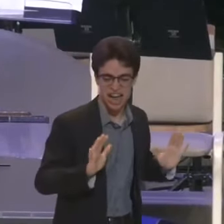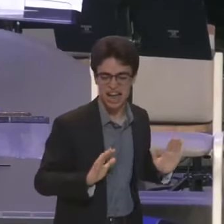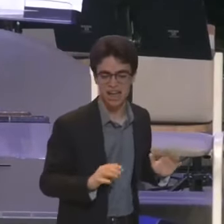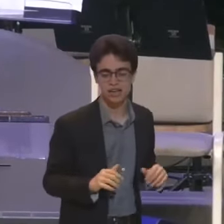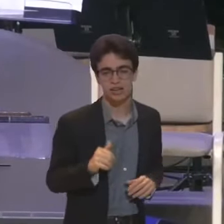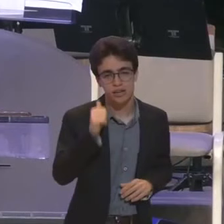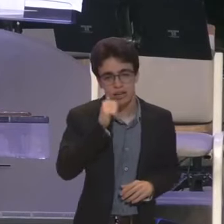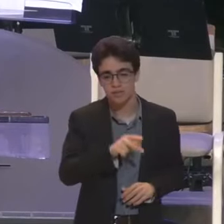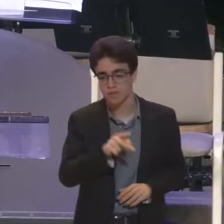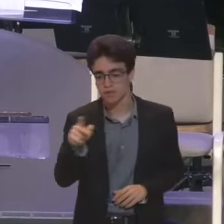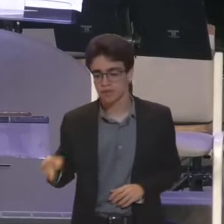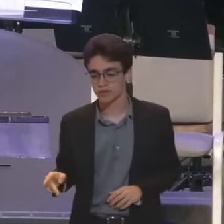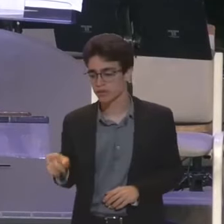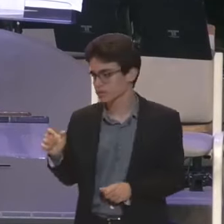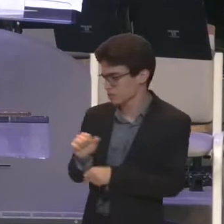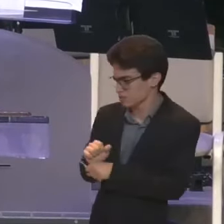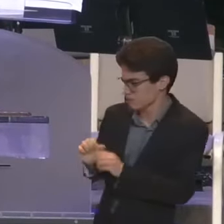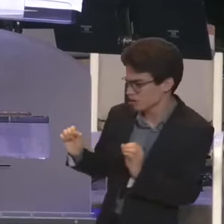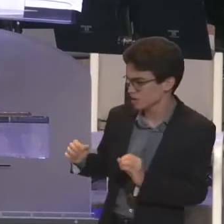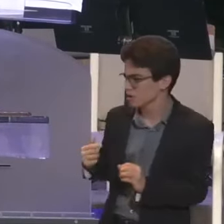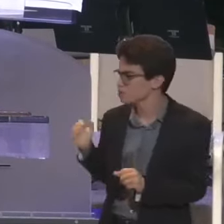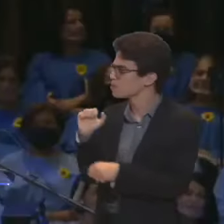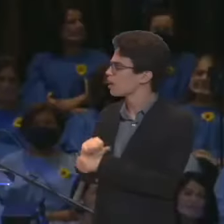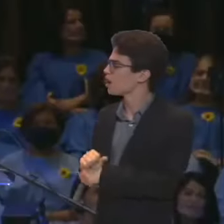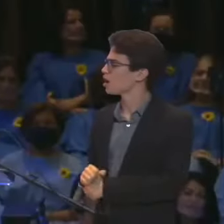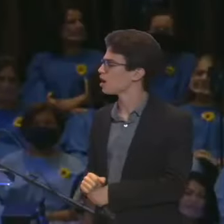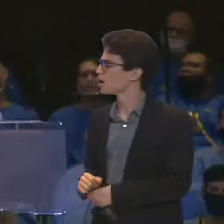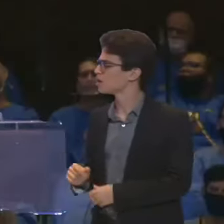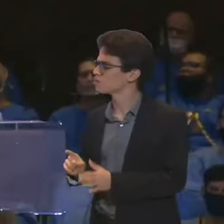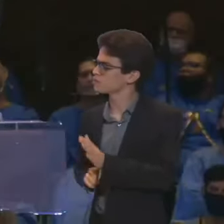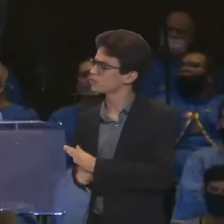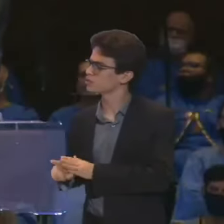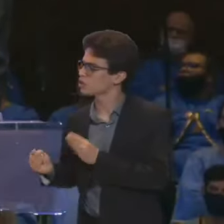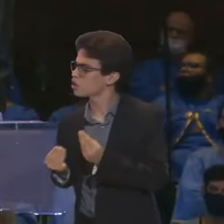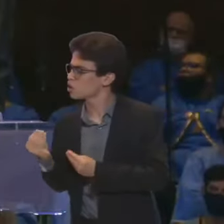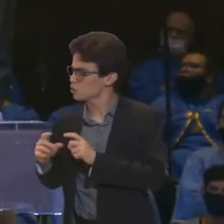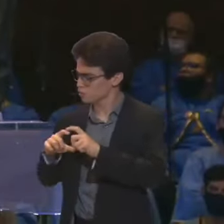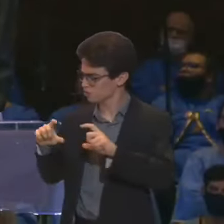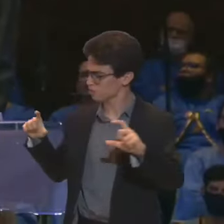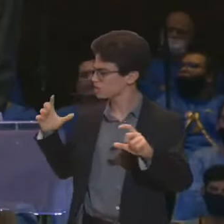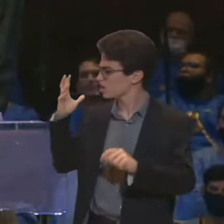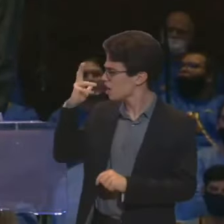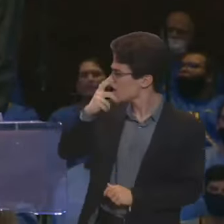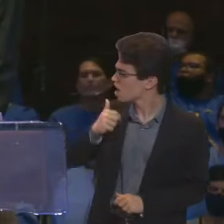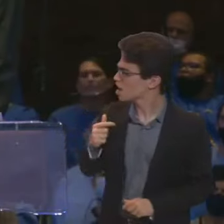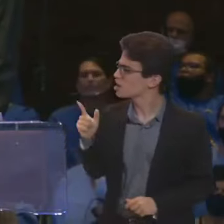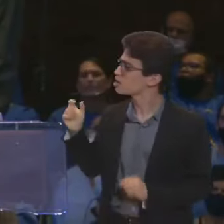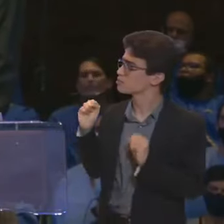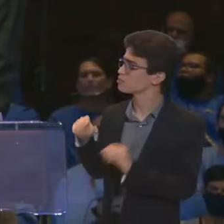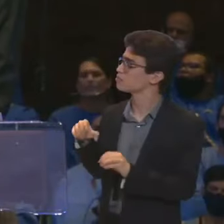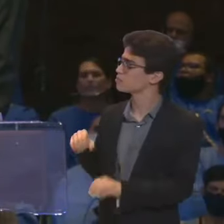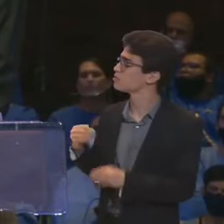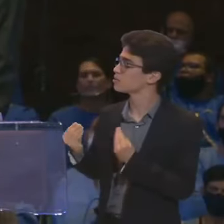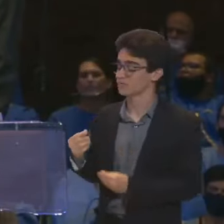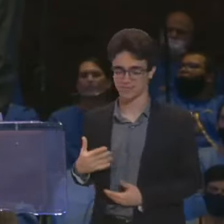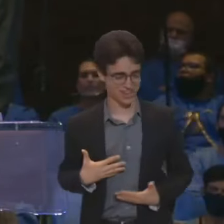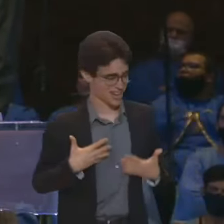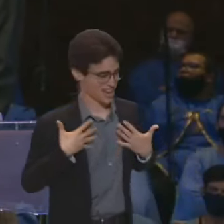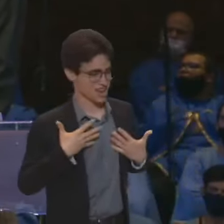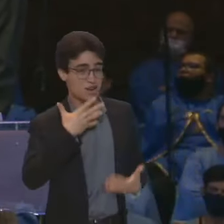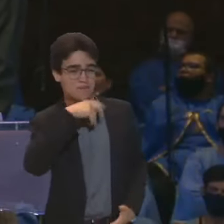A professora não esperava aquilo do Joãozinho, parou tudo e falou, como Joãozinho, que frase linda, quem lhe ensinou? Ele todo orgulhoso